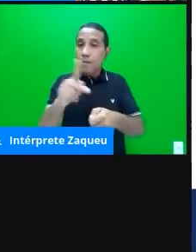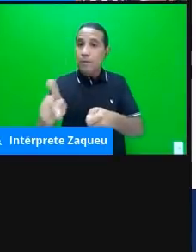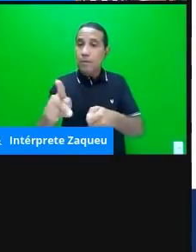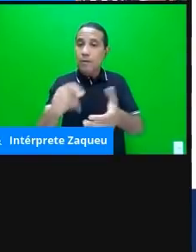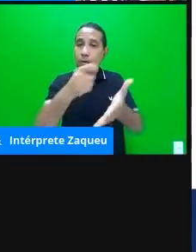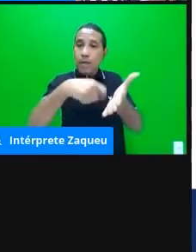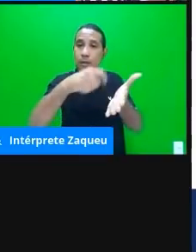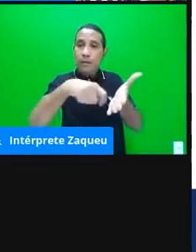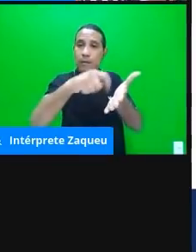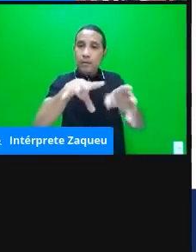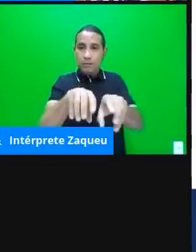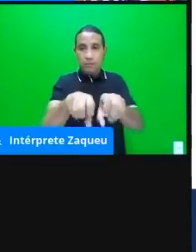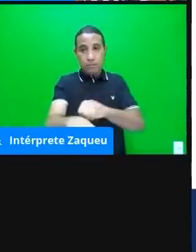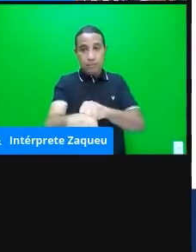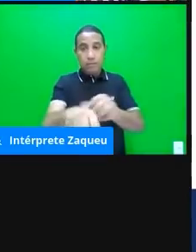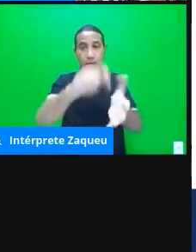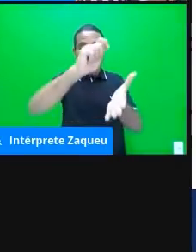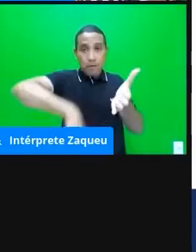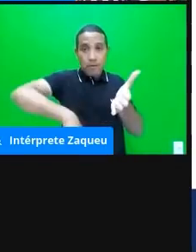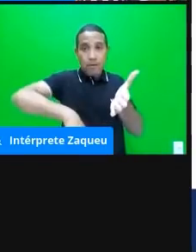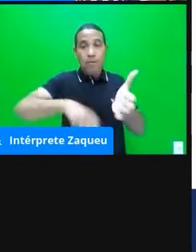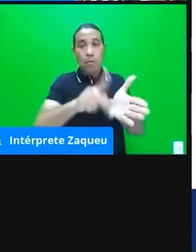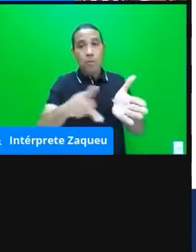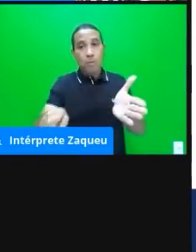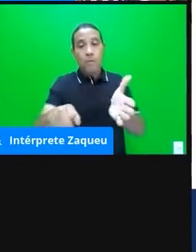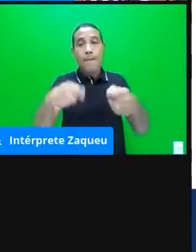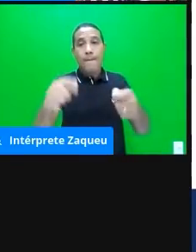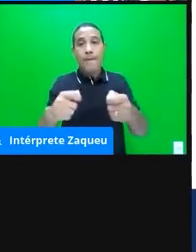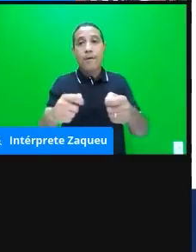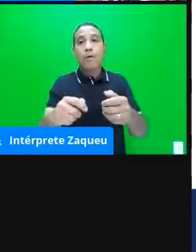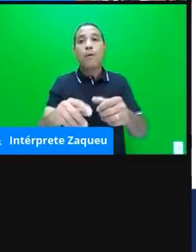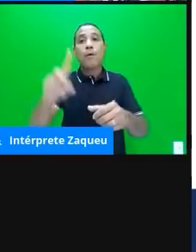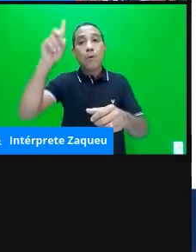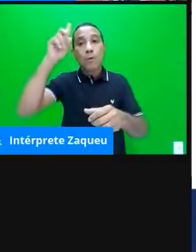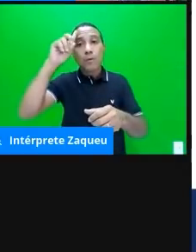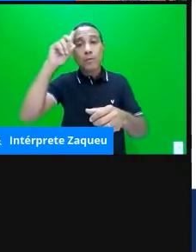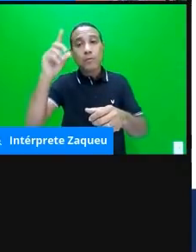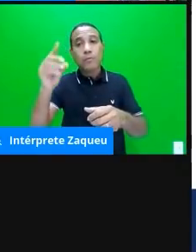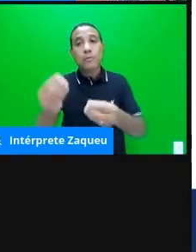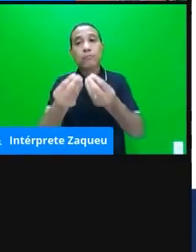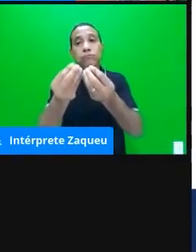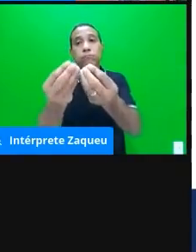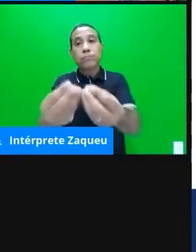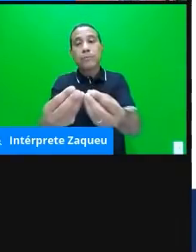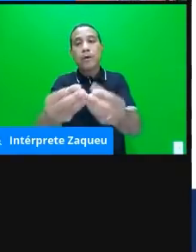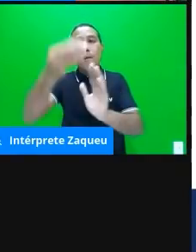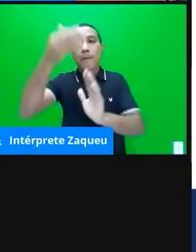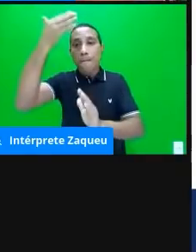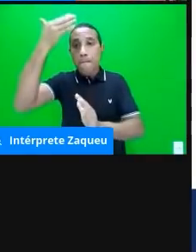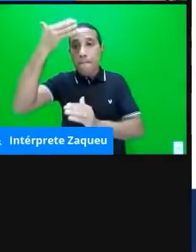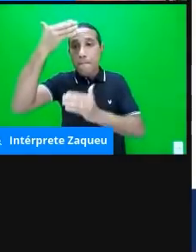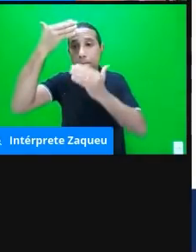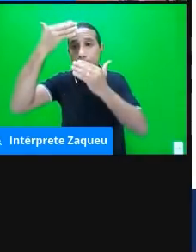na formação, com a data de devolutiva, para que comprove a participação